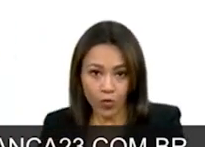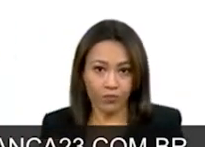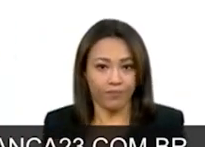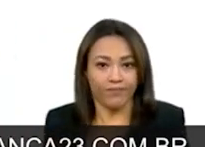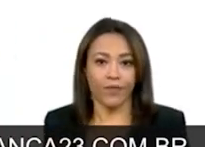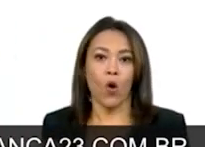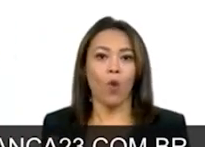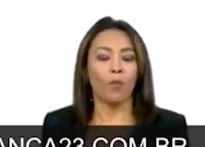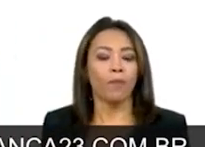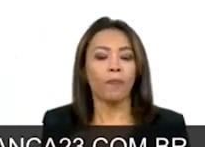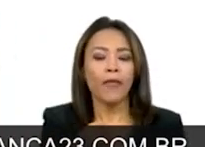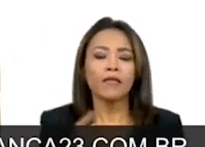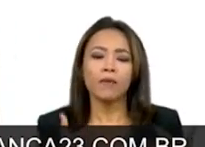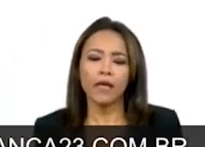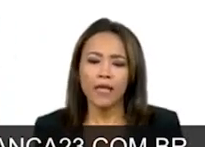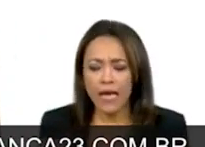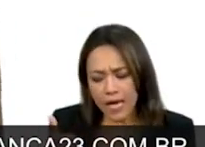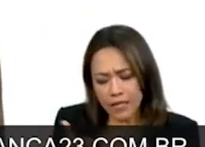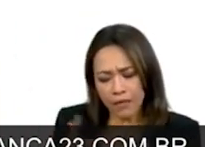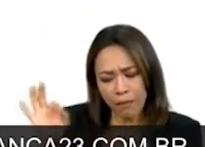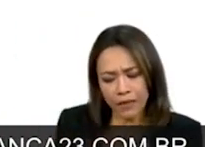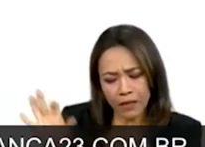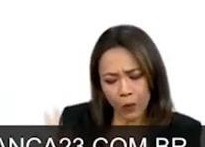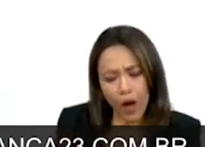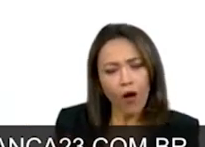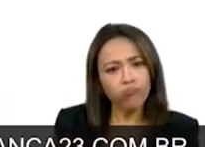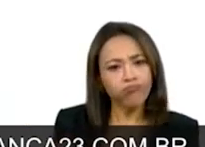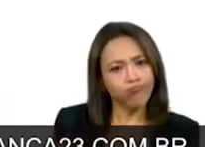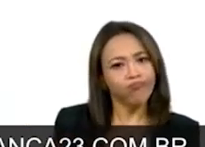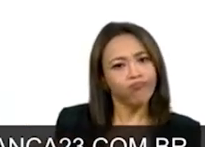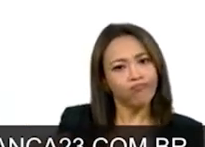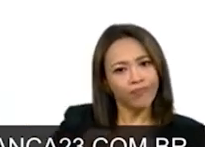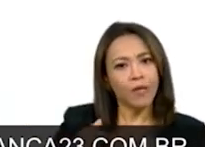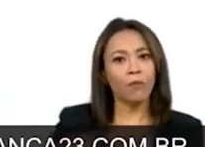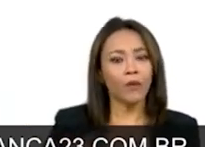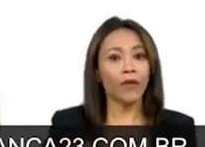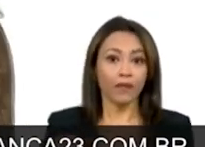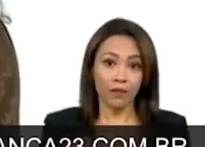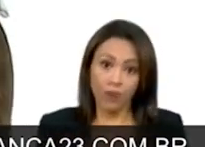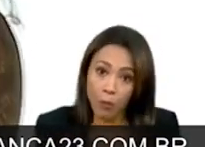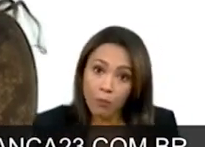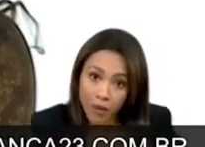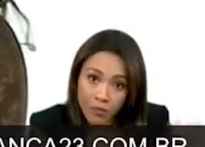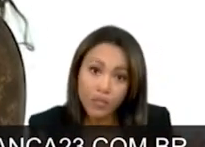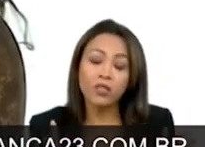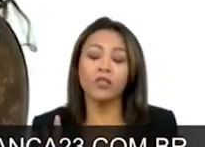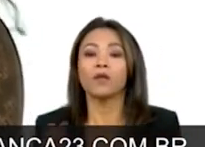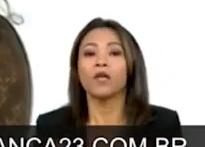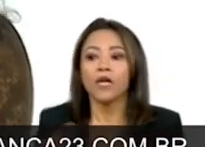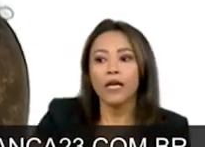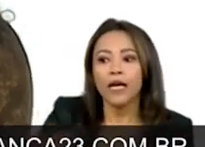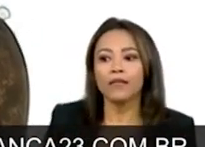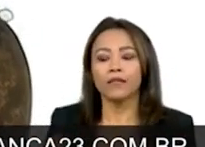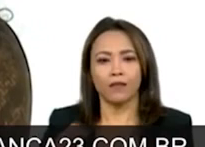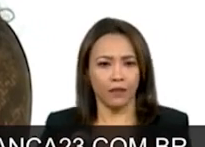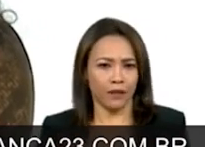que me remunera, ele me remunera o suficiente pela autorização de uso de marca que eu estou dando, ou se para os clubes, e aí é uma